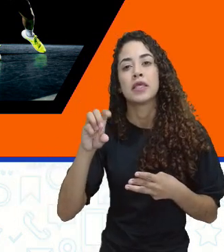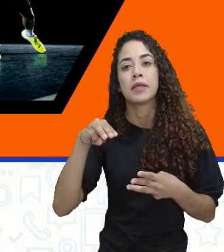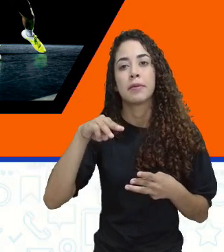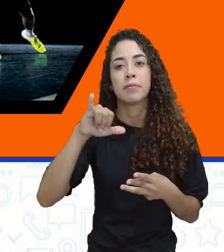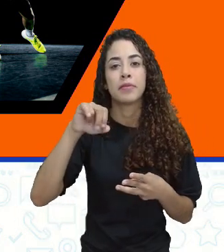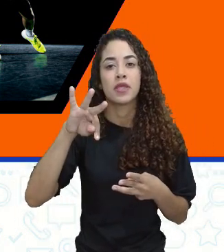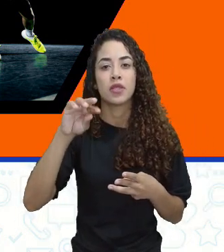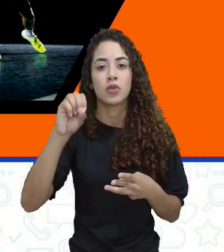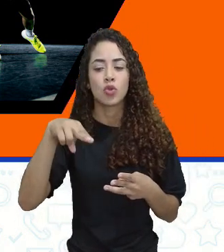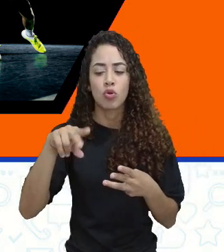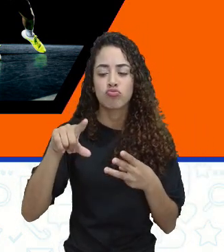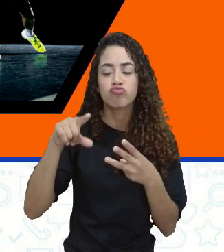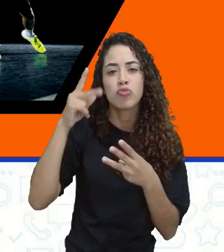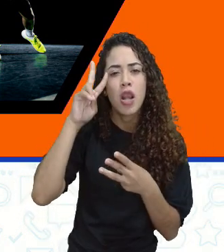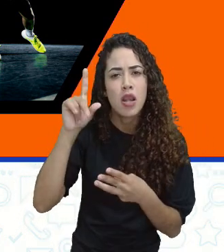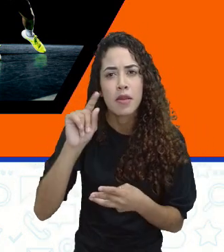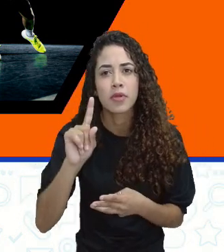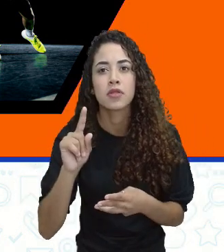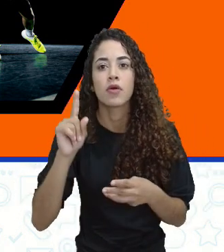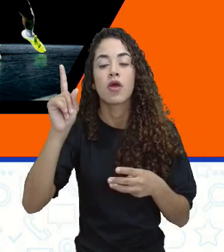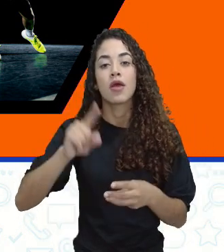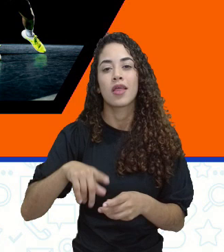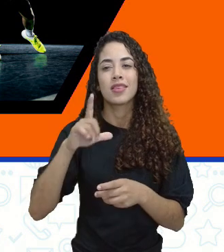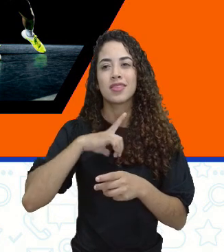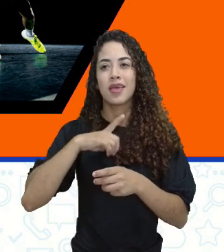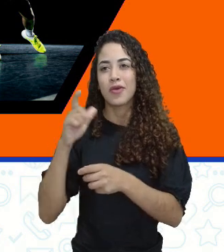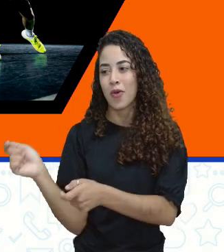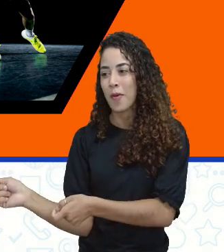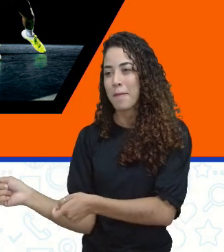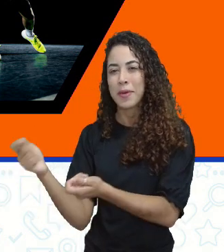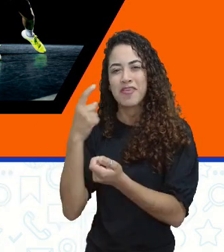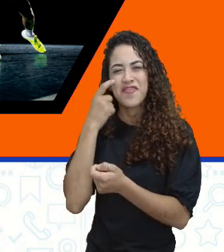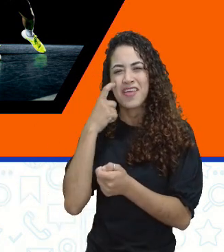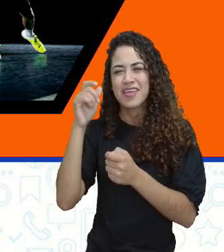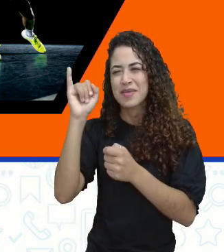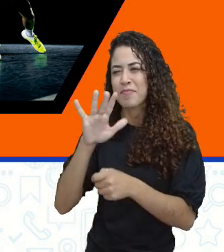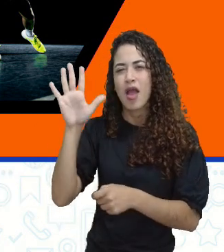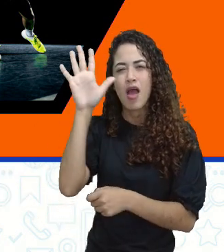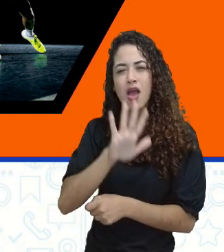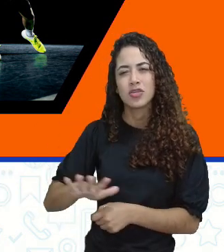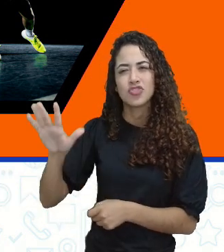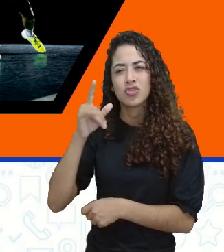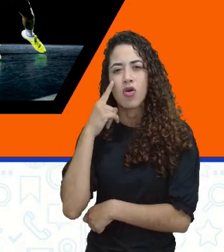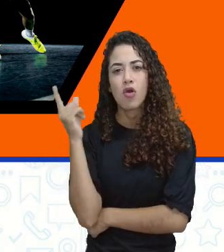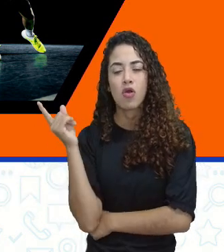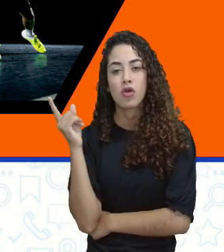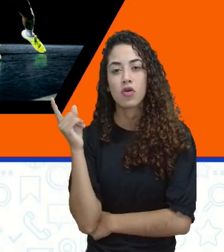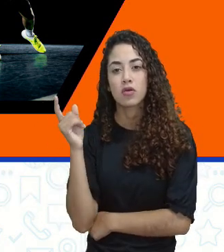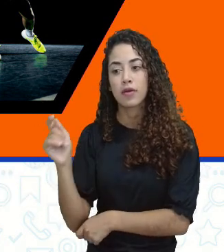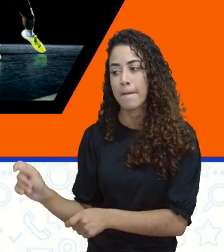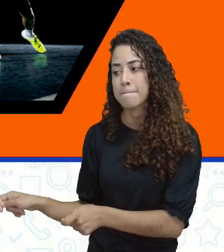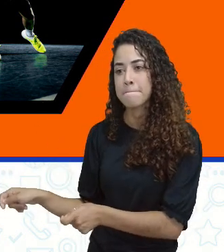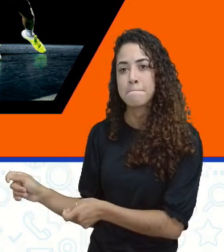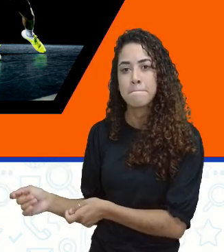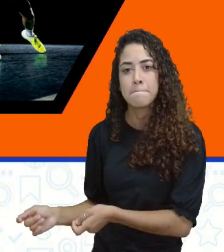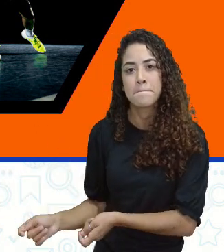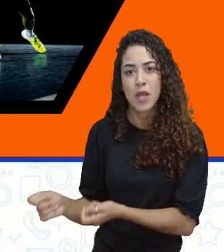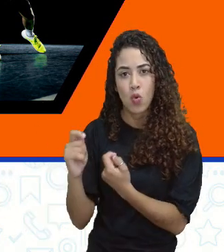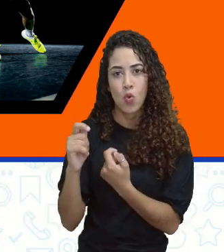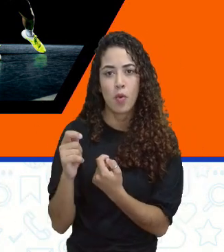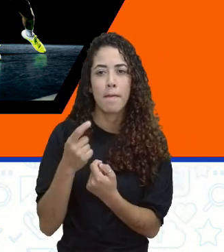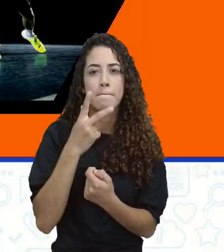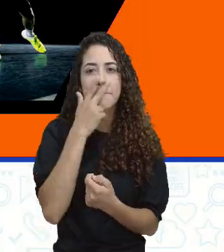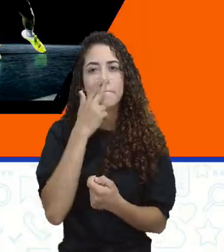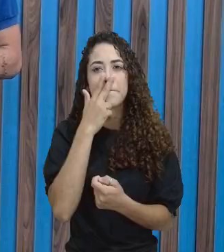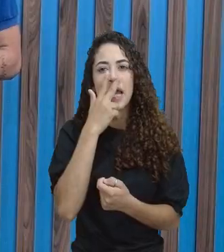quem não lembra, é aquele que tem a raquete, tem aí até uma imagem na tela, né? Uma raquete que lembra um pouquinho a do tênis e